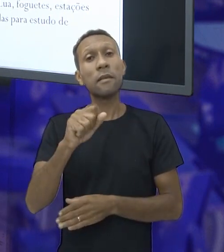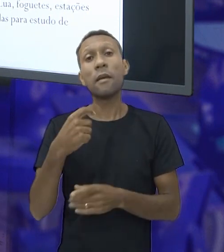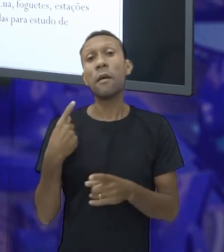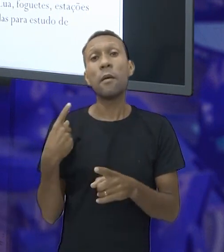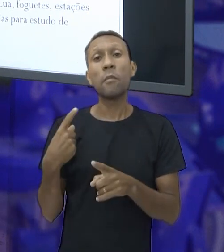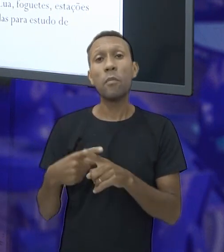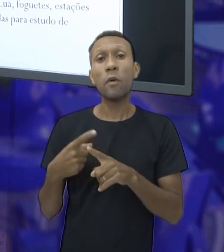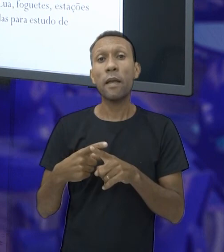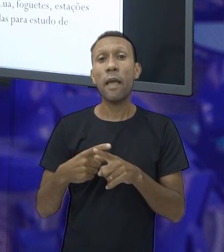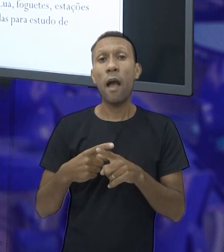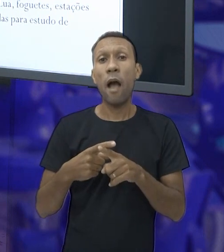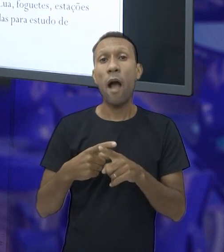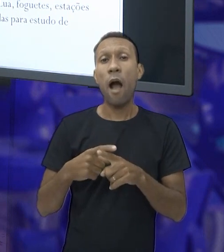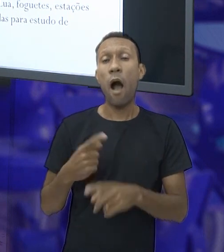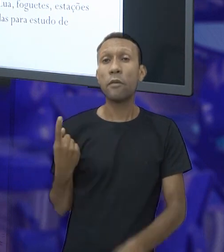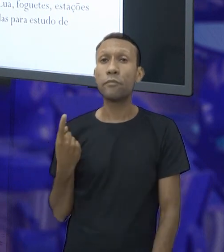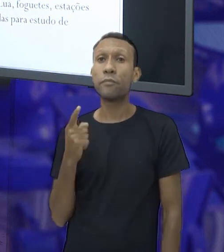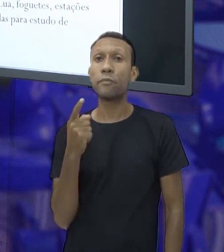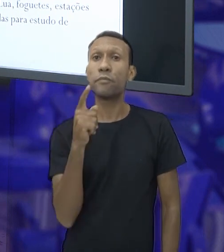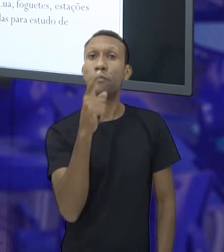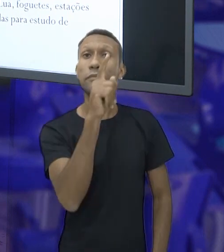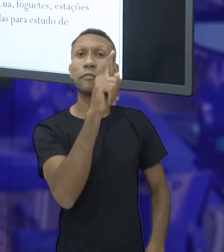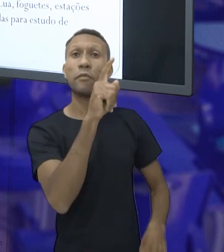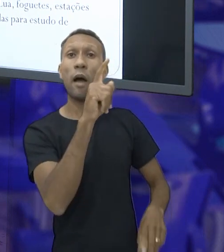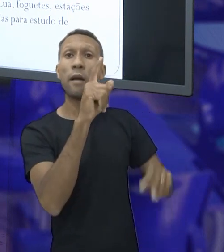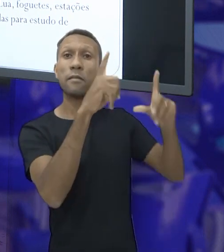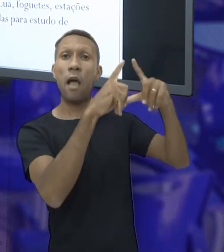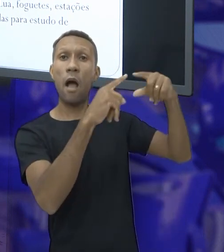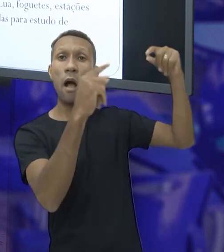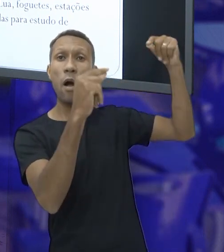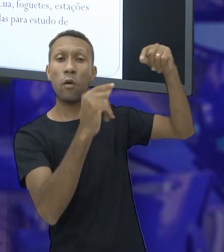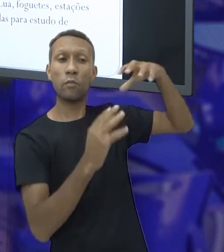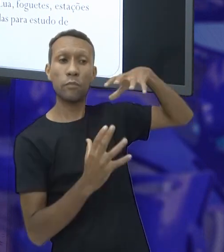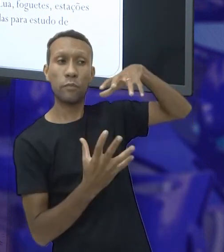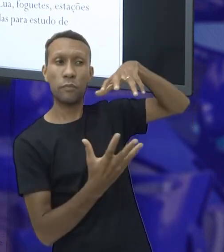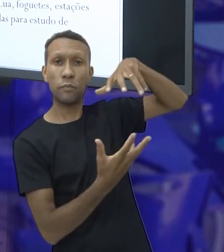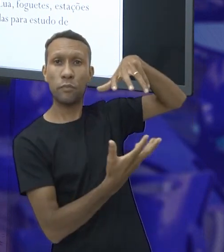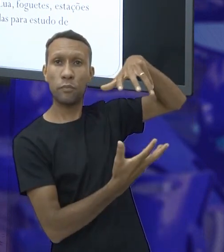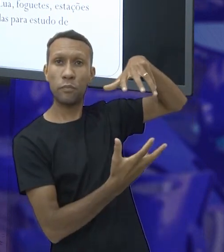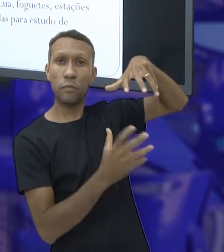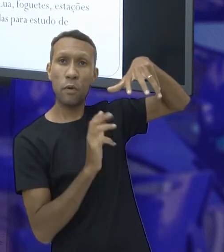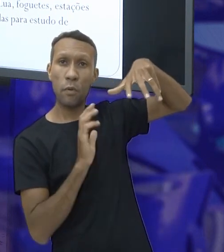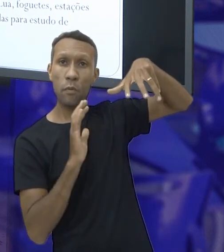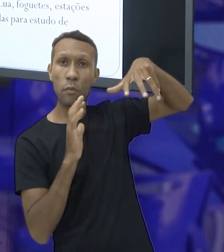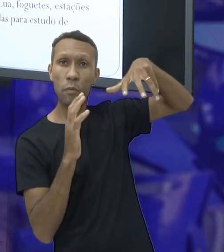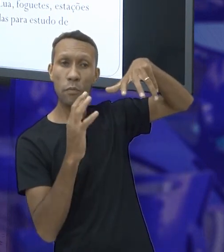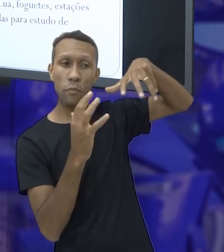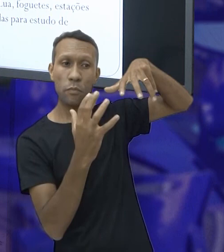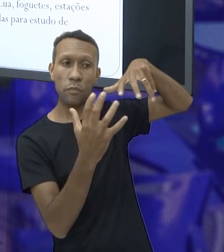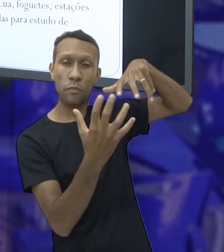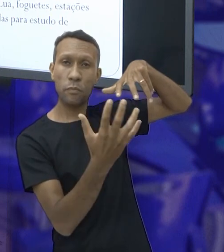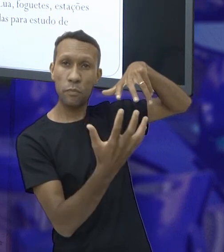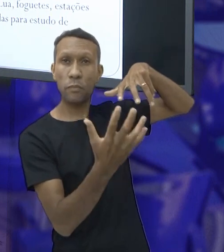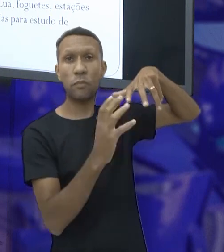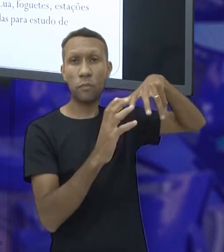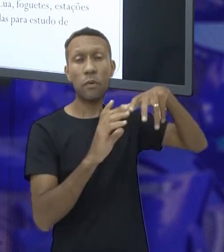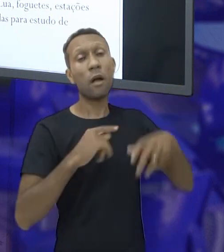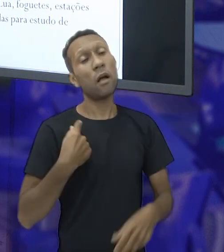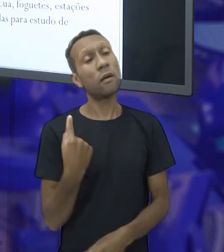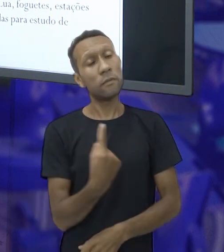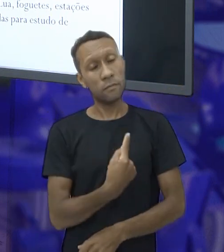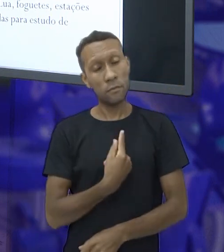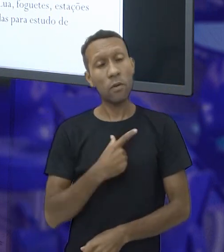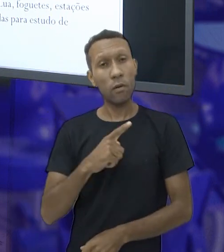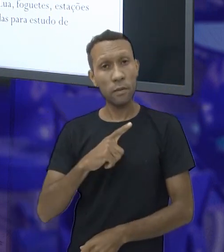que as viagens espaciais tivessem maior exatidão, porque tudo é na casa dos milímetros. Então, nós